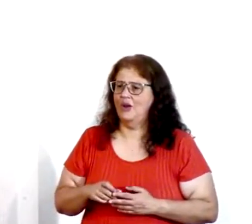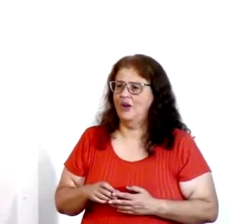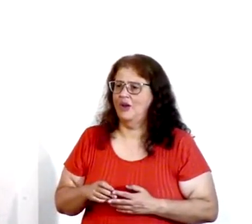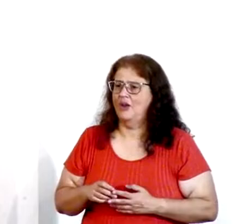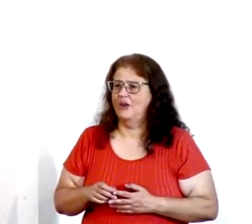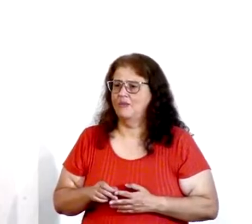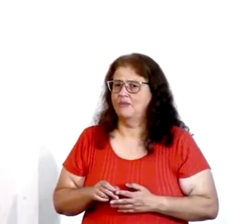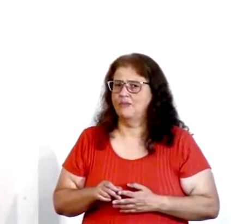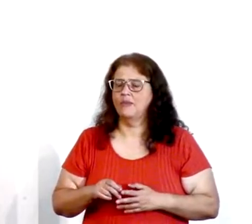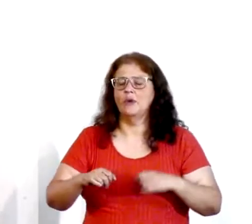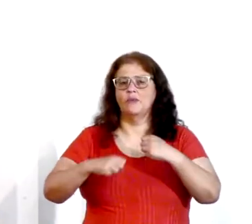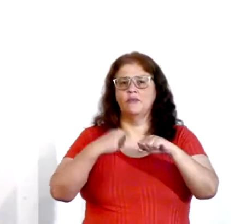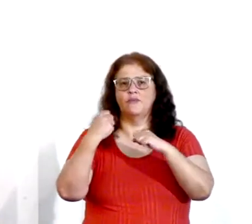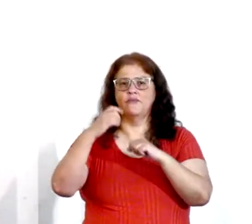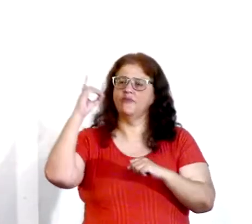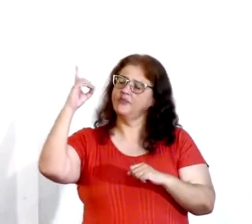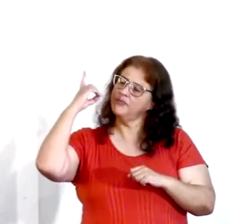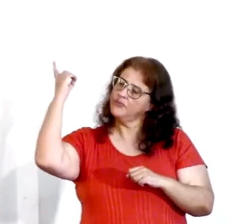dizia: olha,